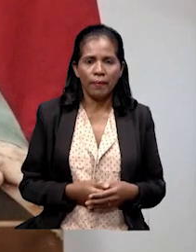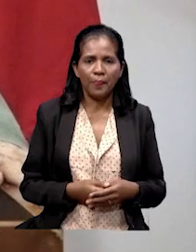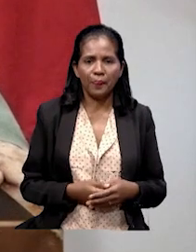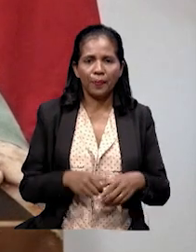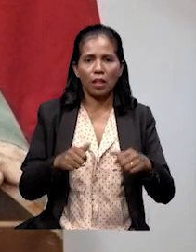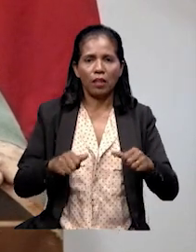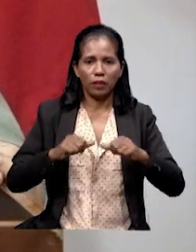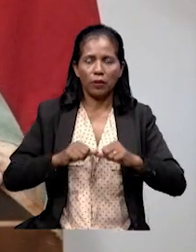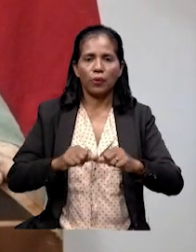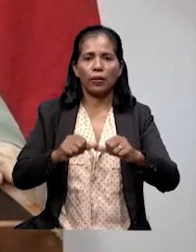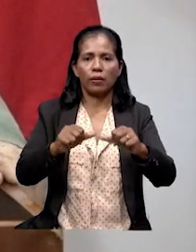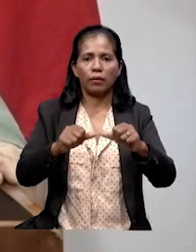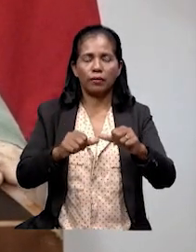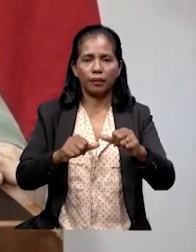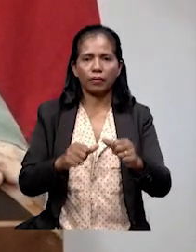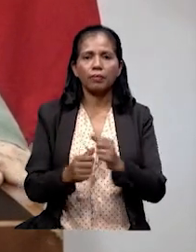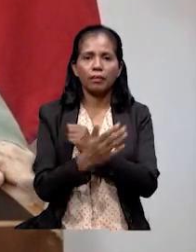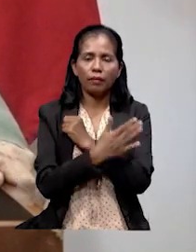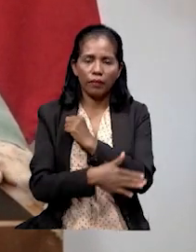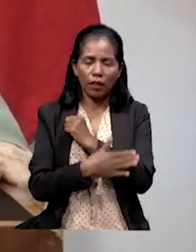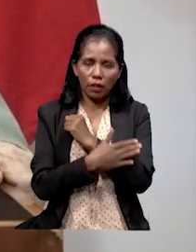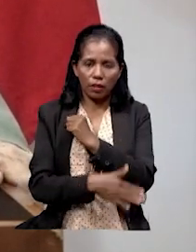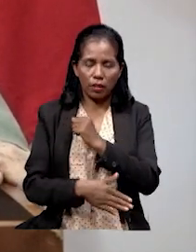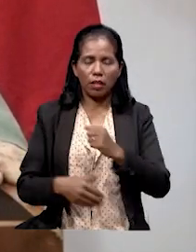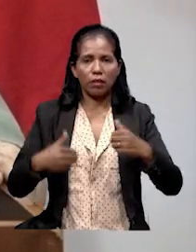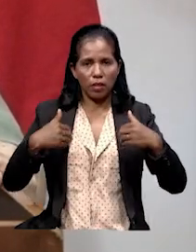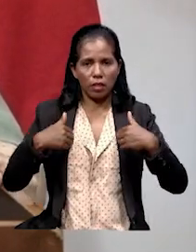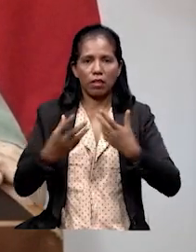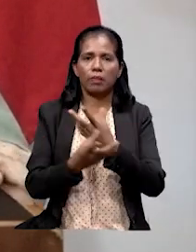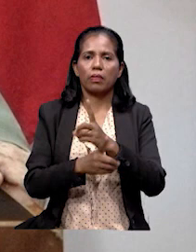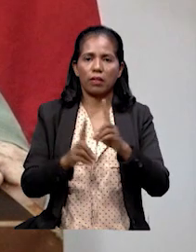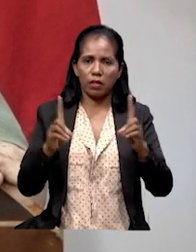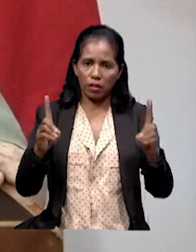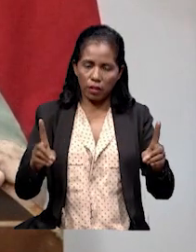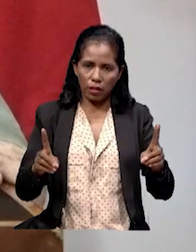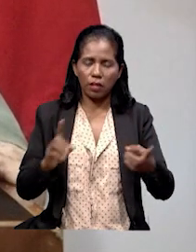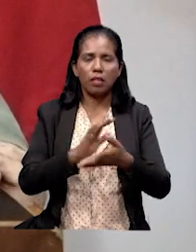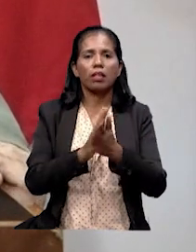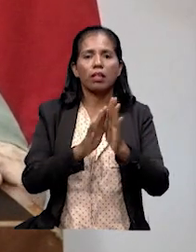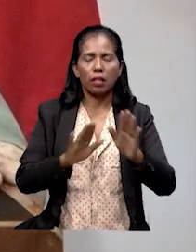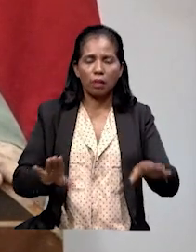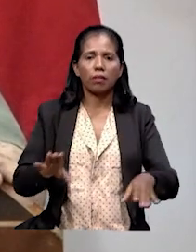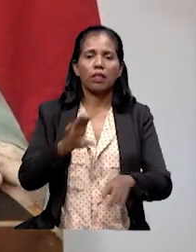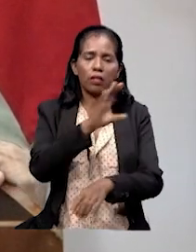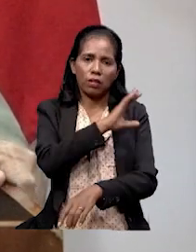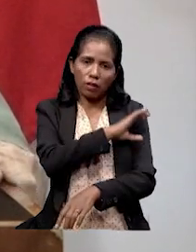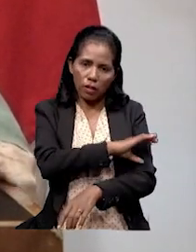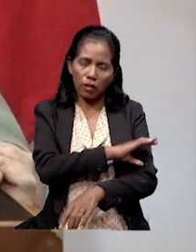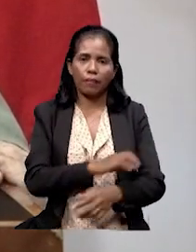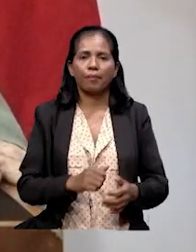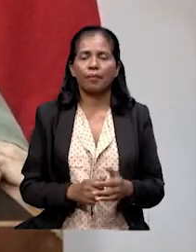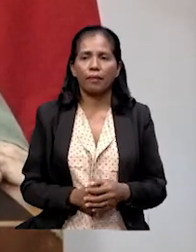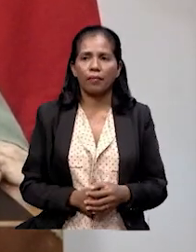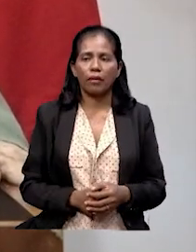situação continua raida e a morte de democracia em Laran e a dame, segurança e